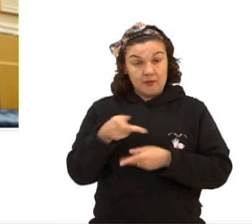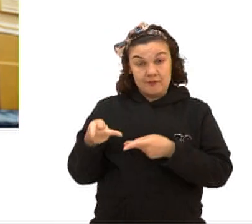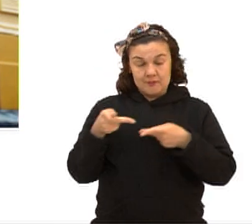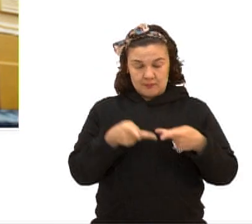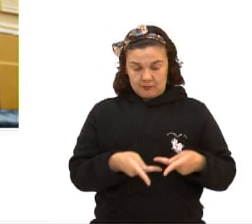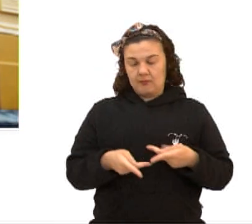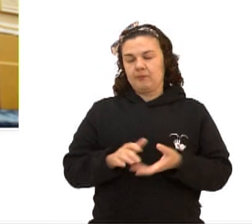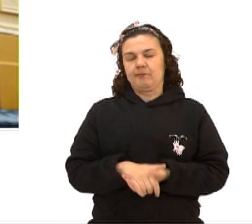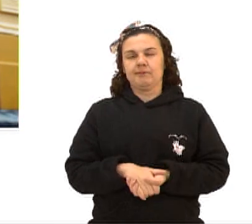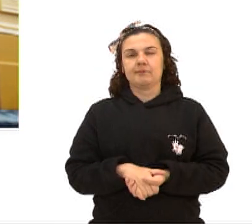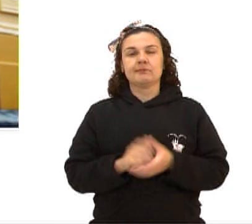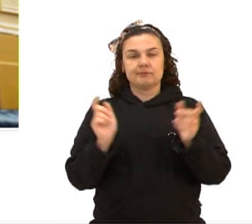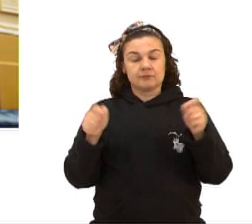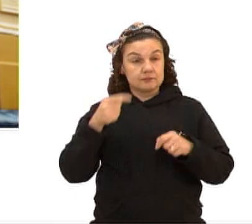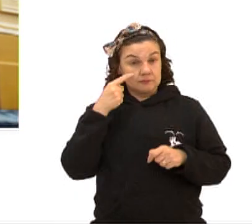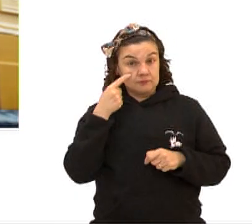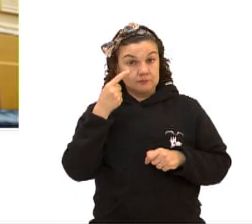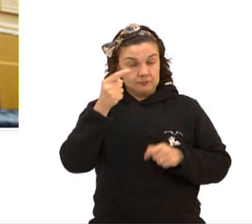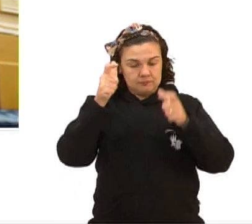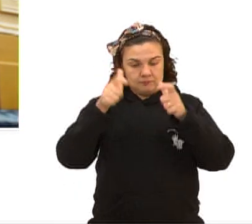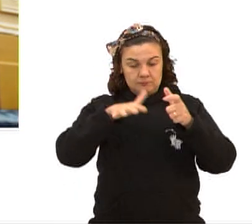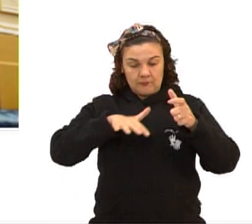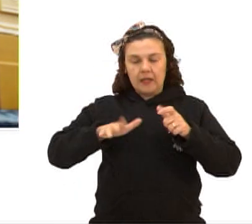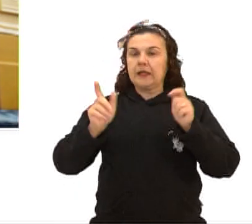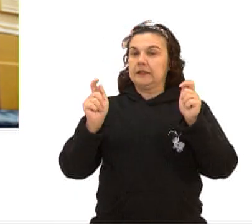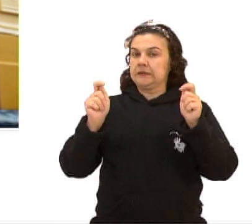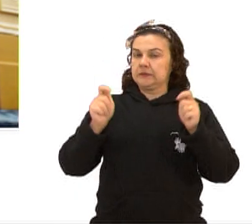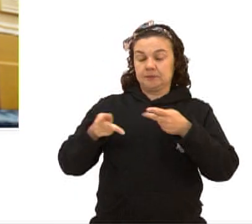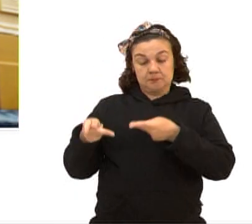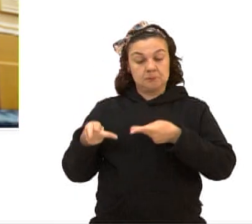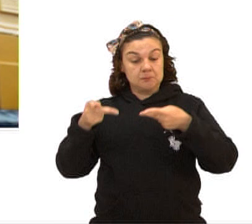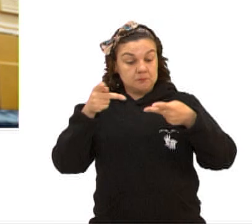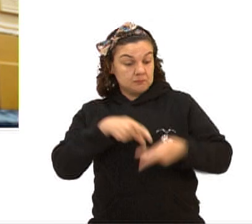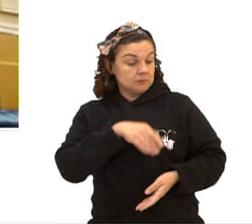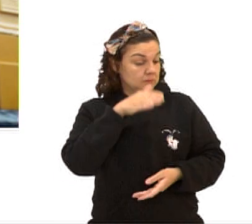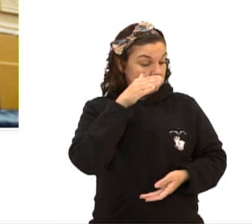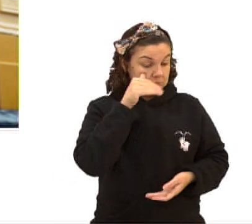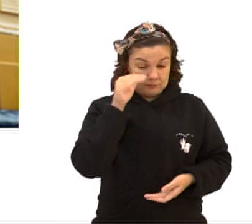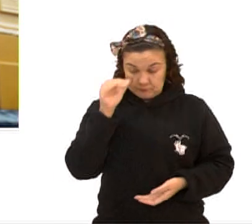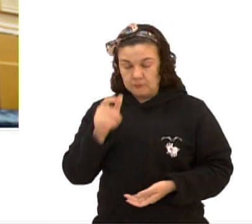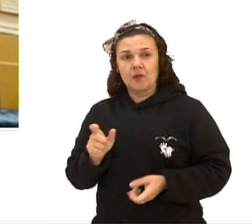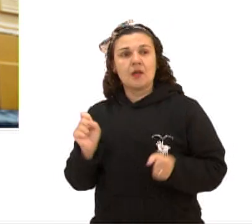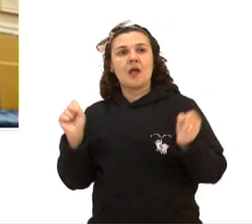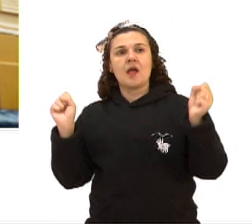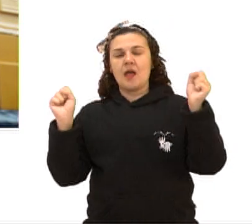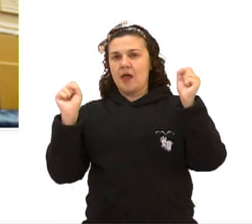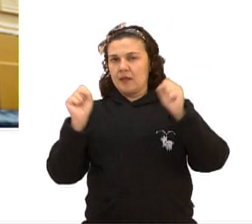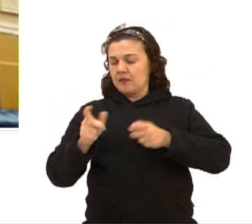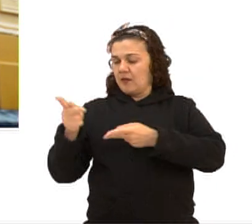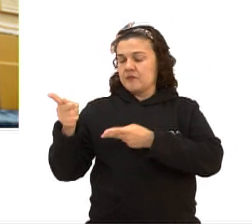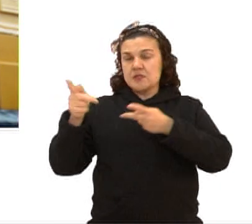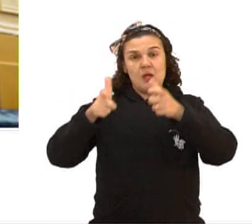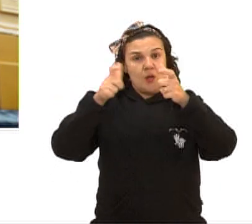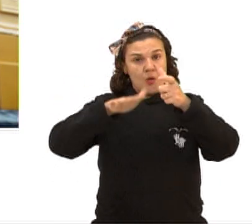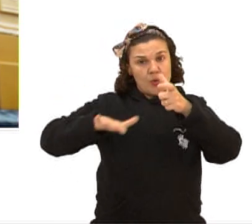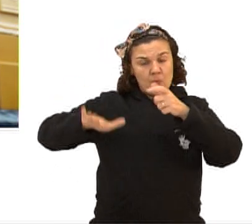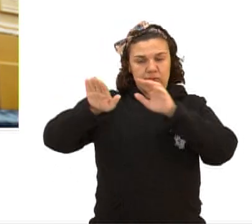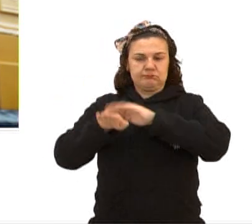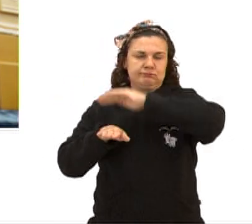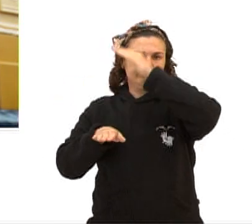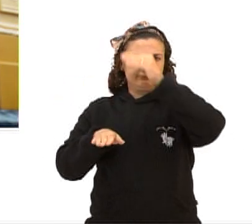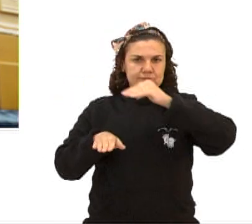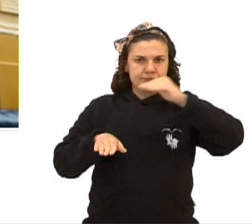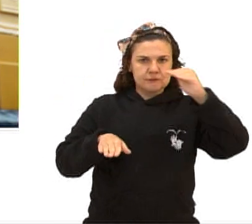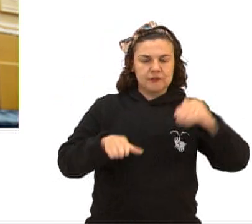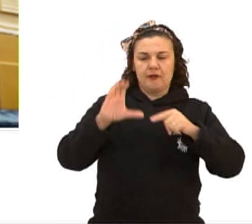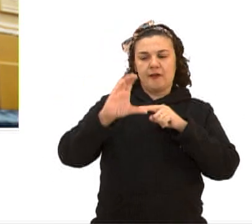fazer uma visita aqui ao reservatório, é permitida a visita. Podem visitar os mananciais da Serra, esse reservatório